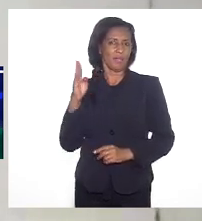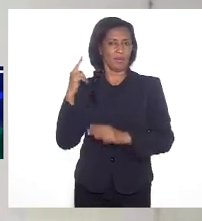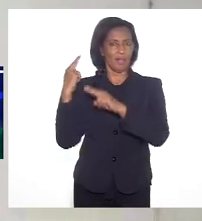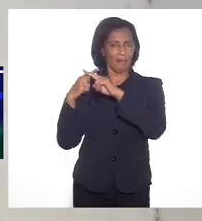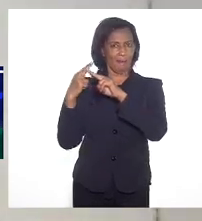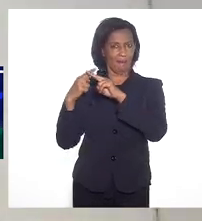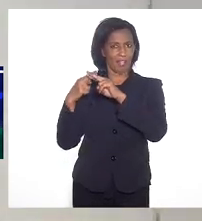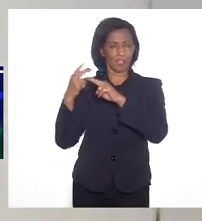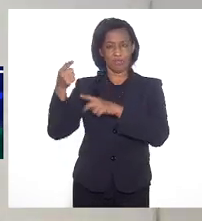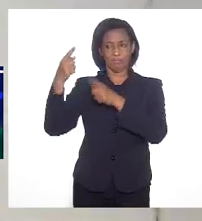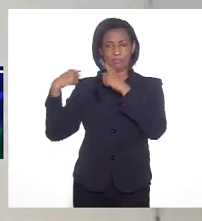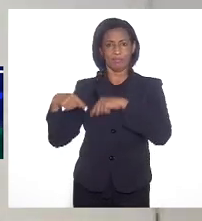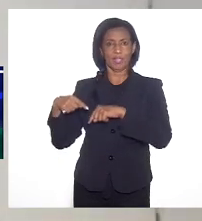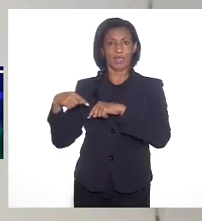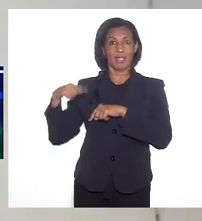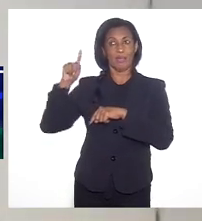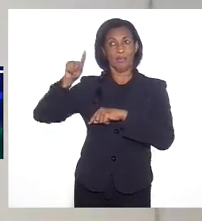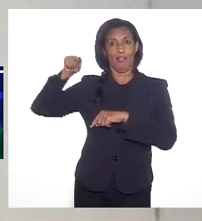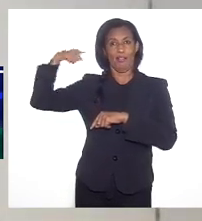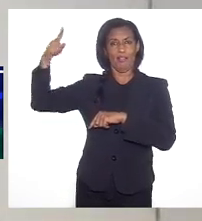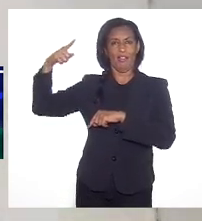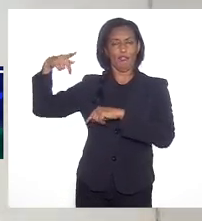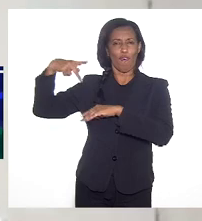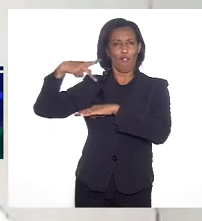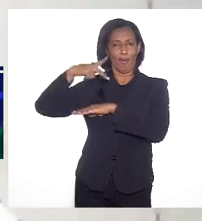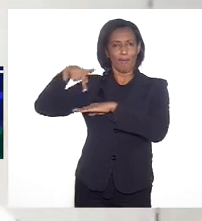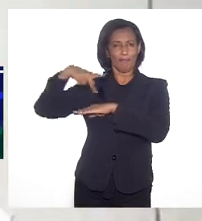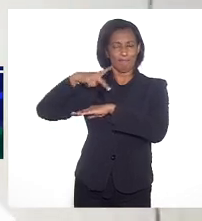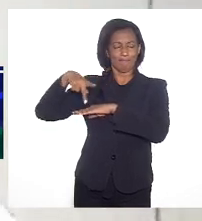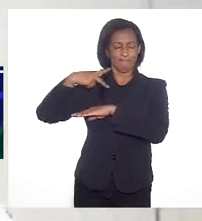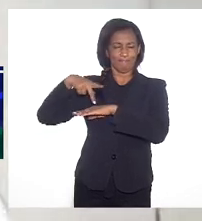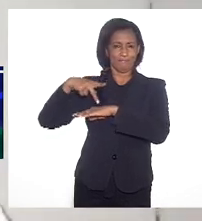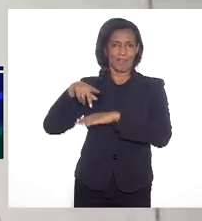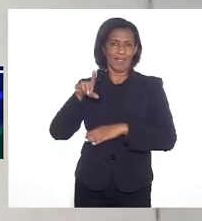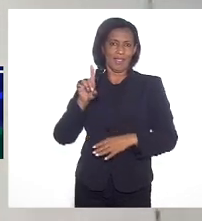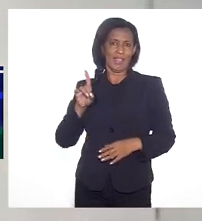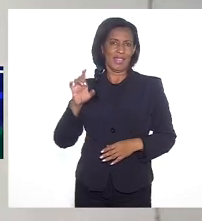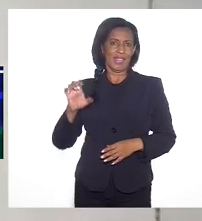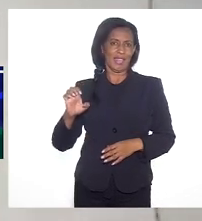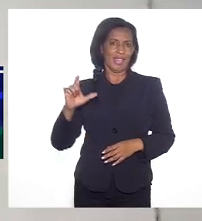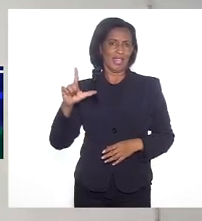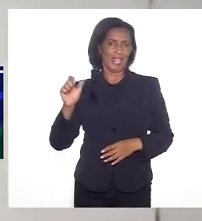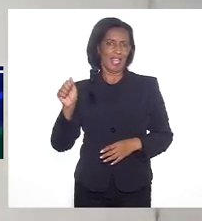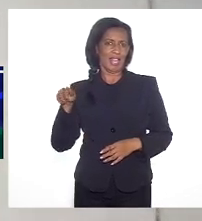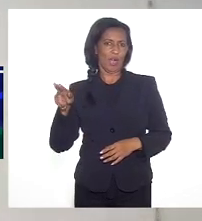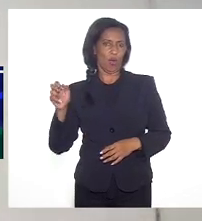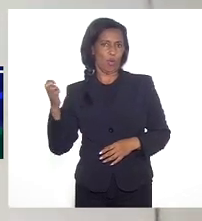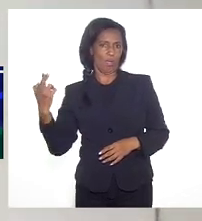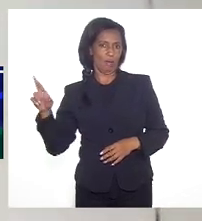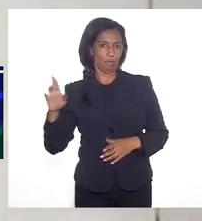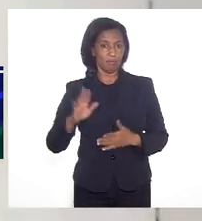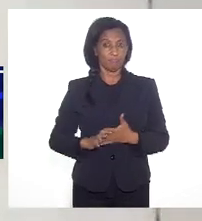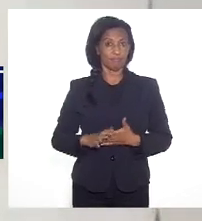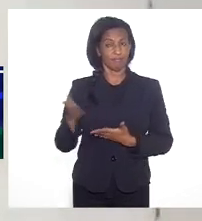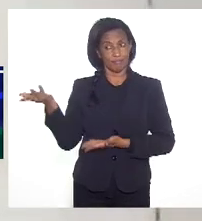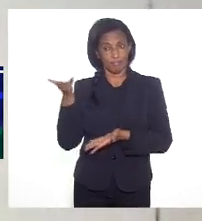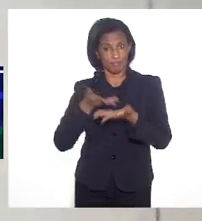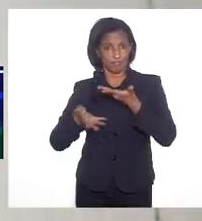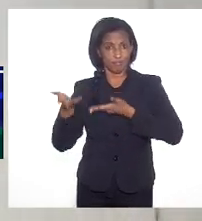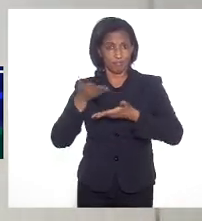e depois no mercado internacional no paraíso fiscal de Delaware essas antecipações de receitas de royalties e participações